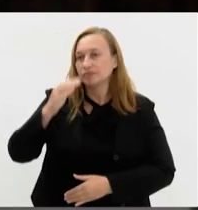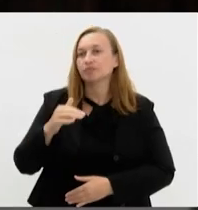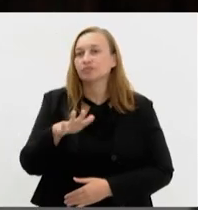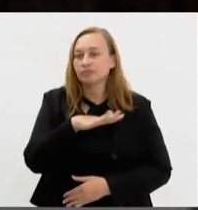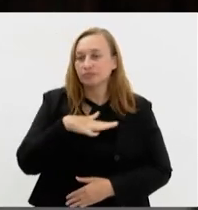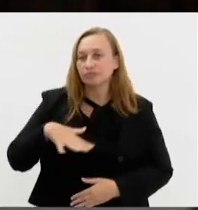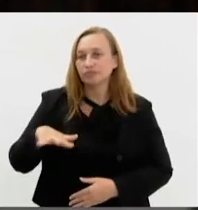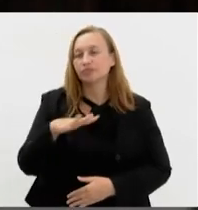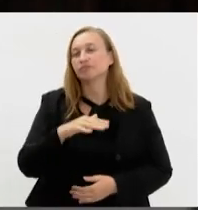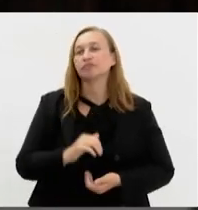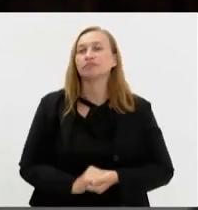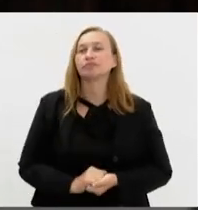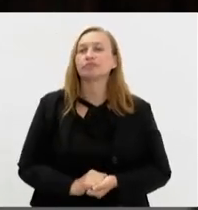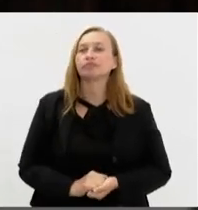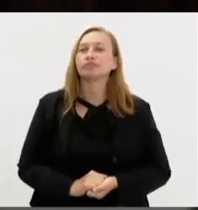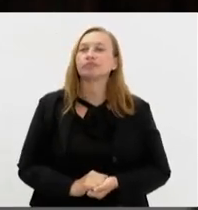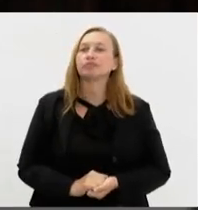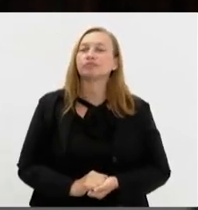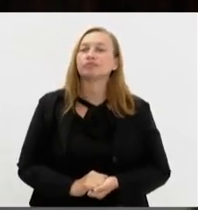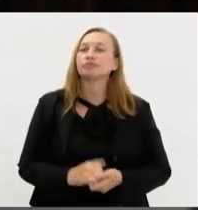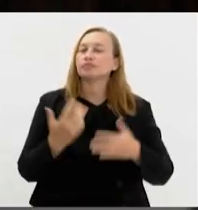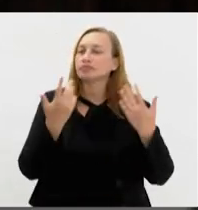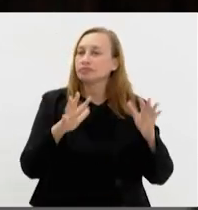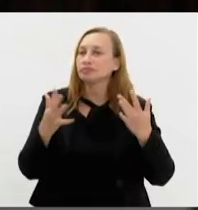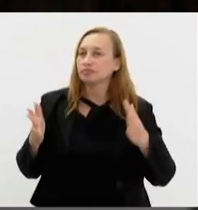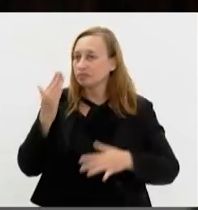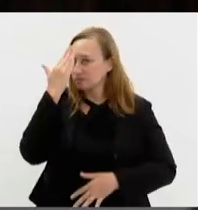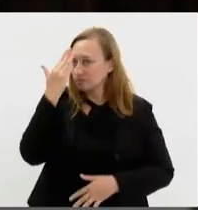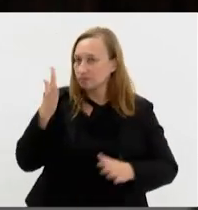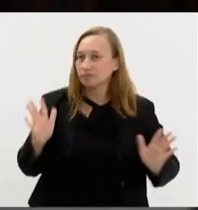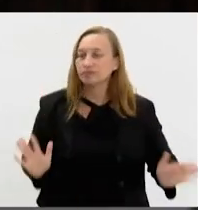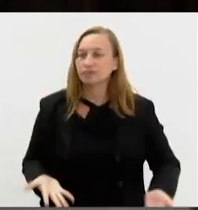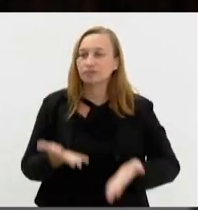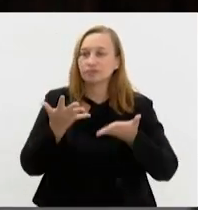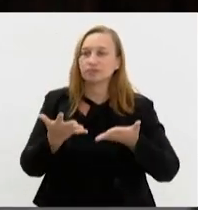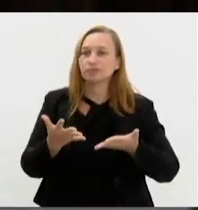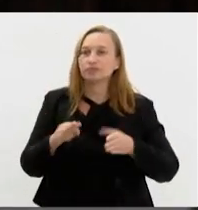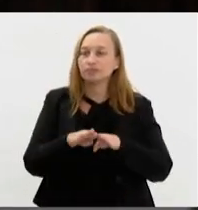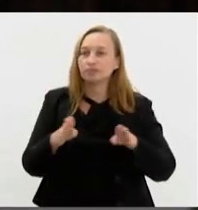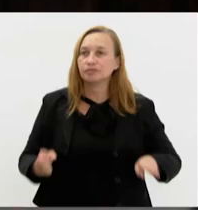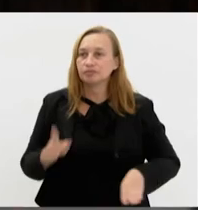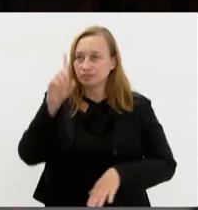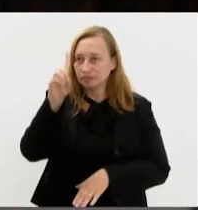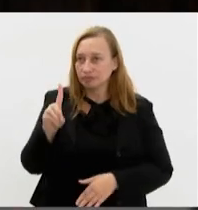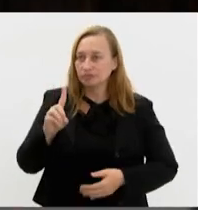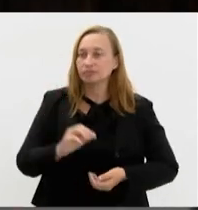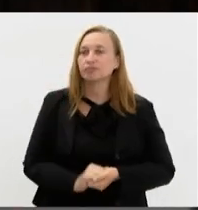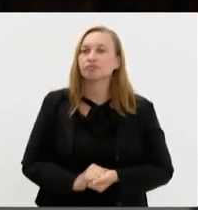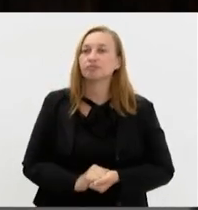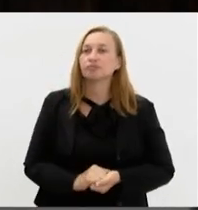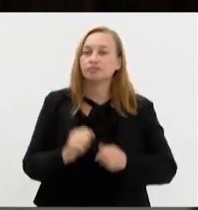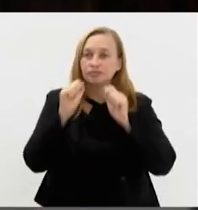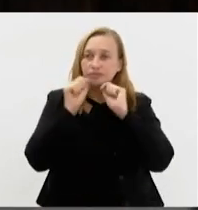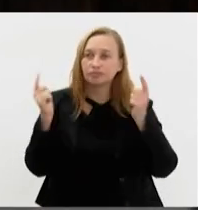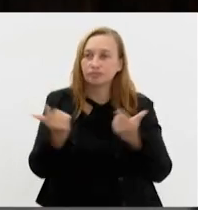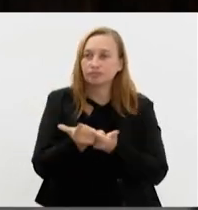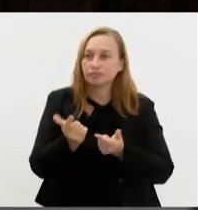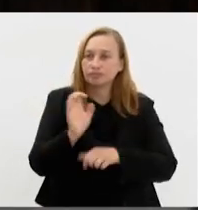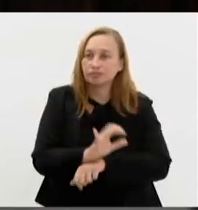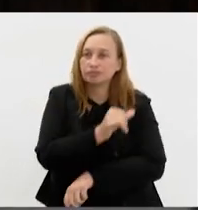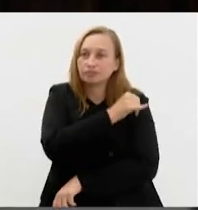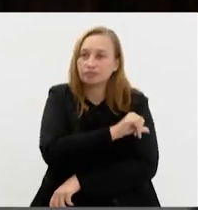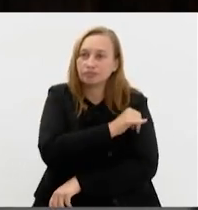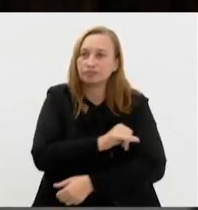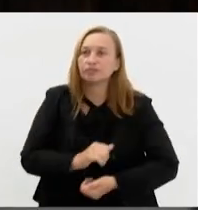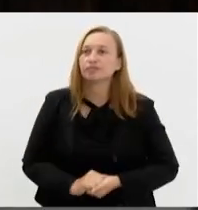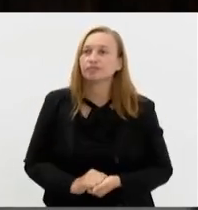nacional quero parabenizar e agradecer pela iniciativa a mesa diretora da nossa Assembleia Legislativa do Estado do